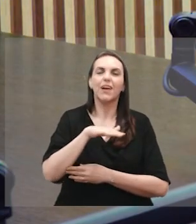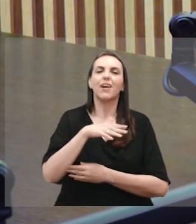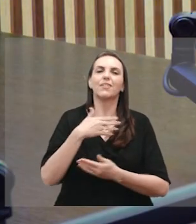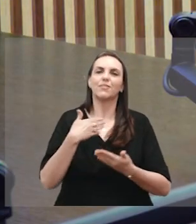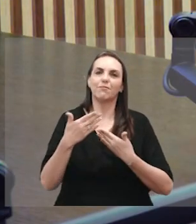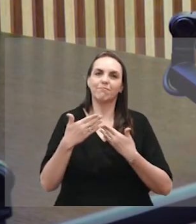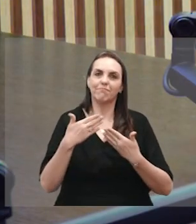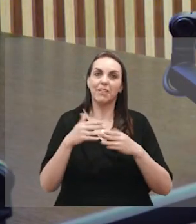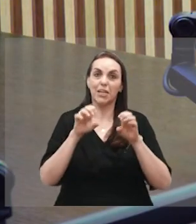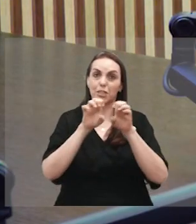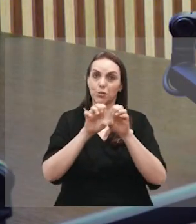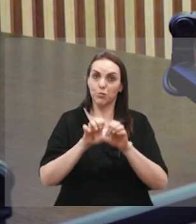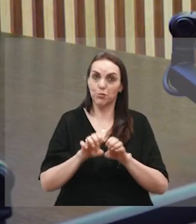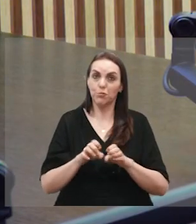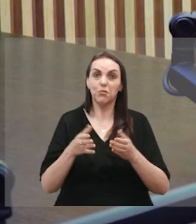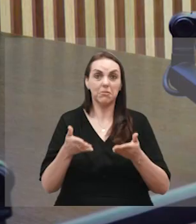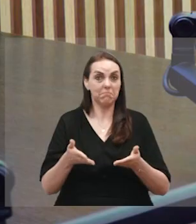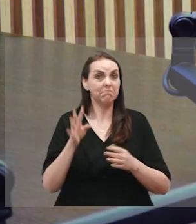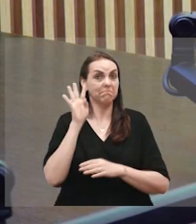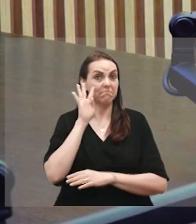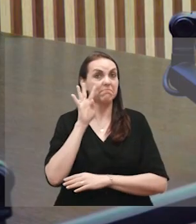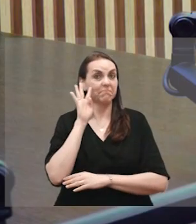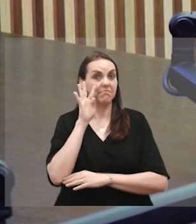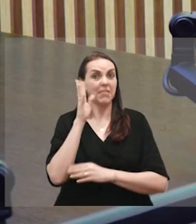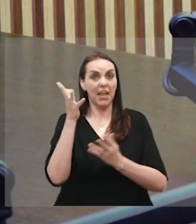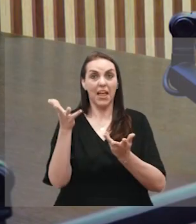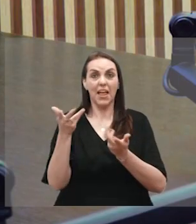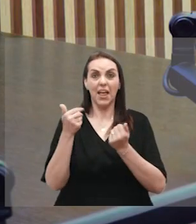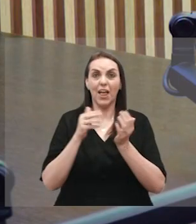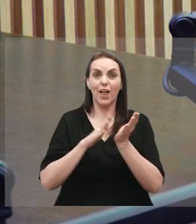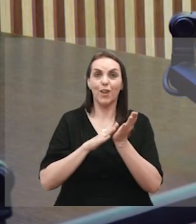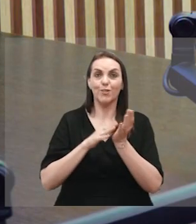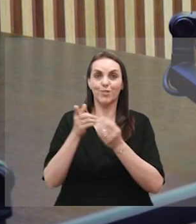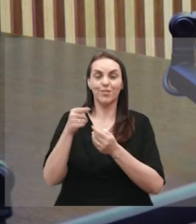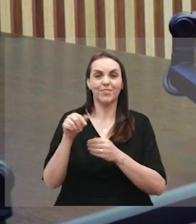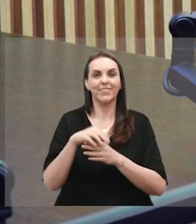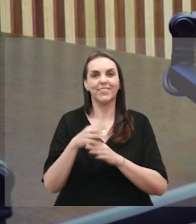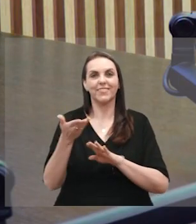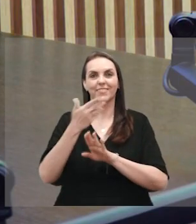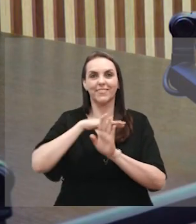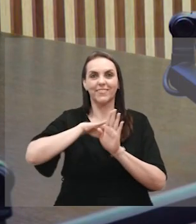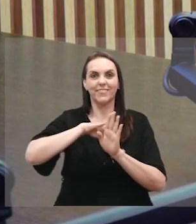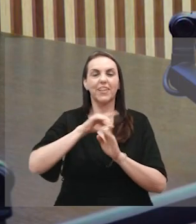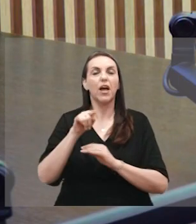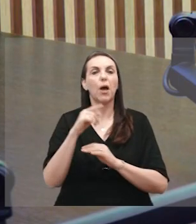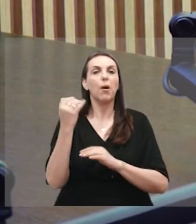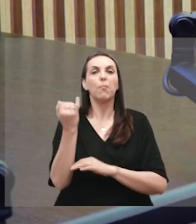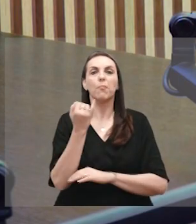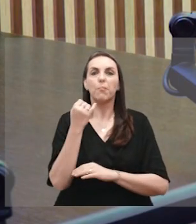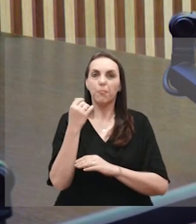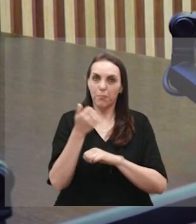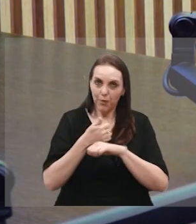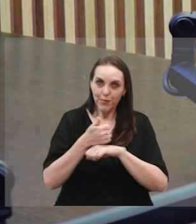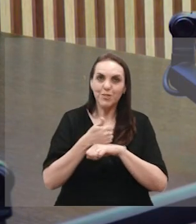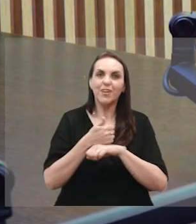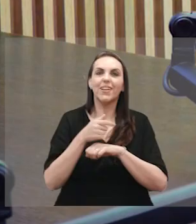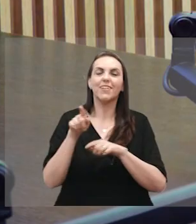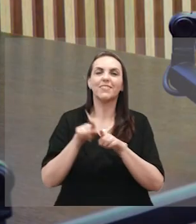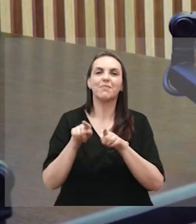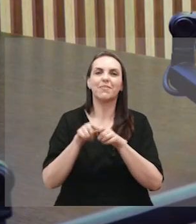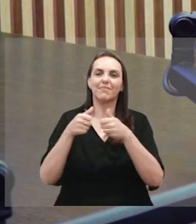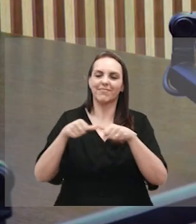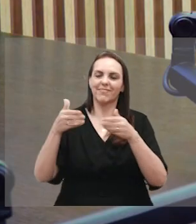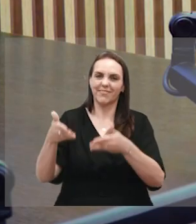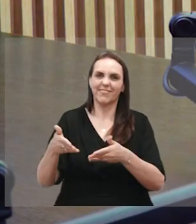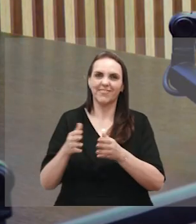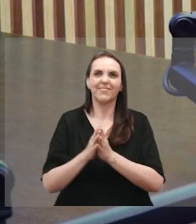Agradecer a estrutura aqui também, que ficou muito legal, eu já elogiei aqui nos bastidores, e também aos profissionais que estão aqui hoje, que o